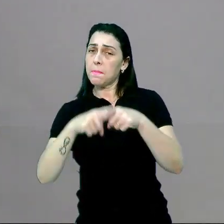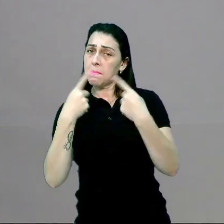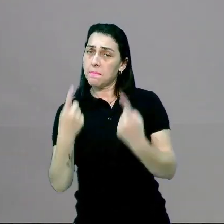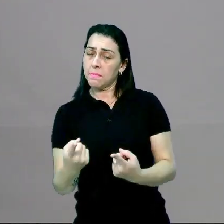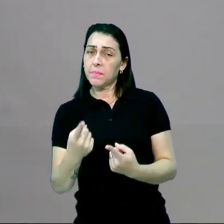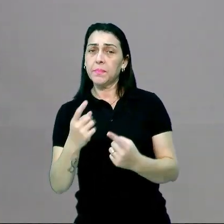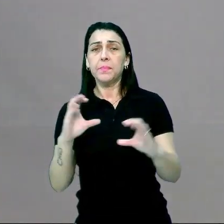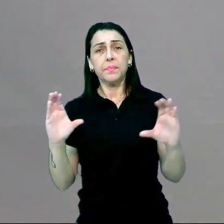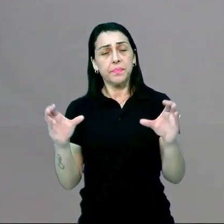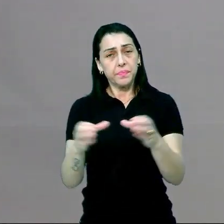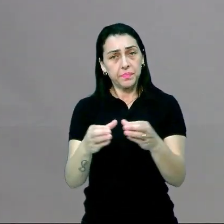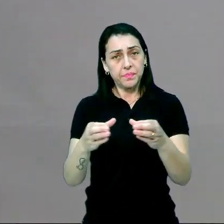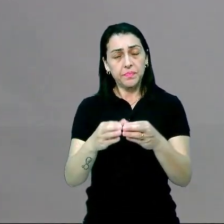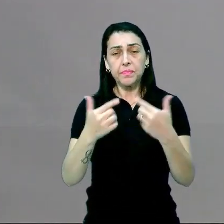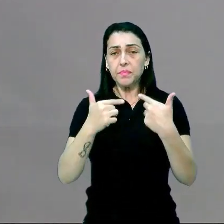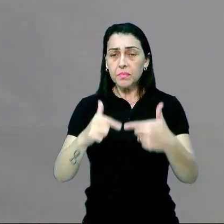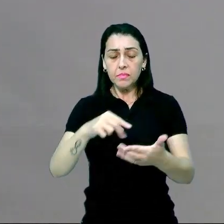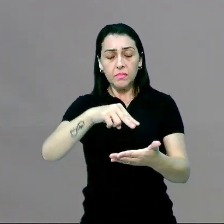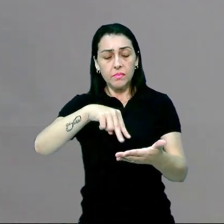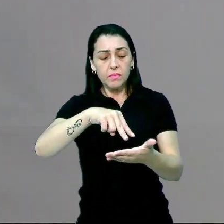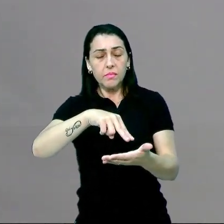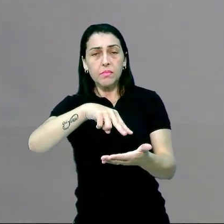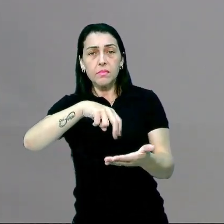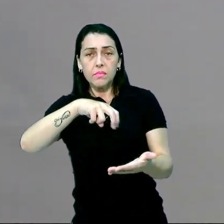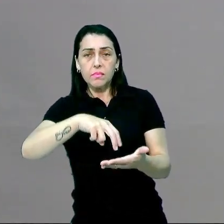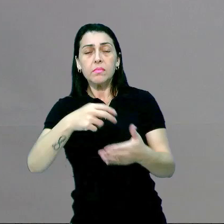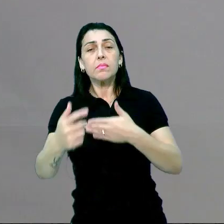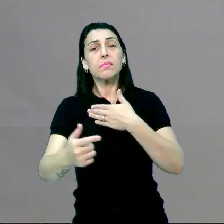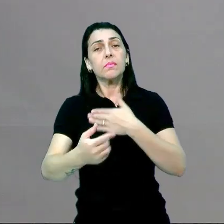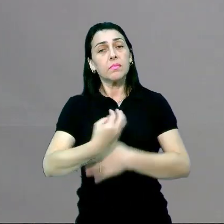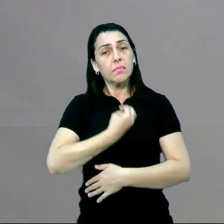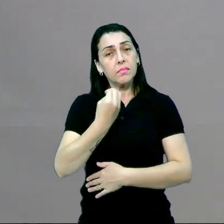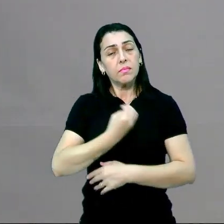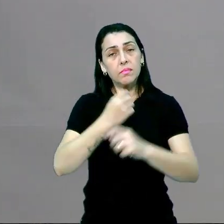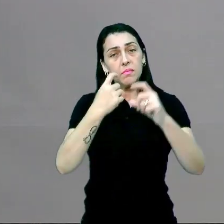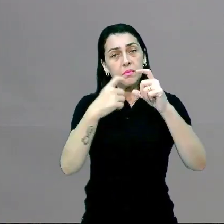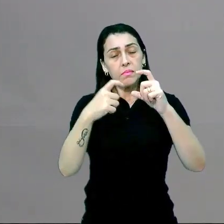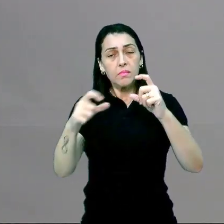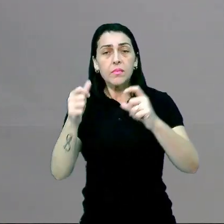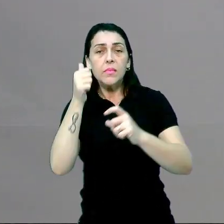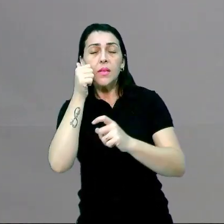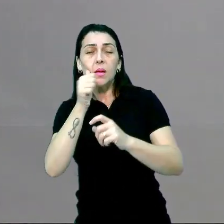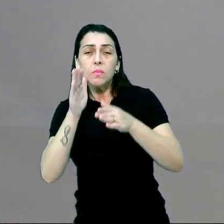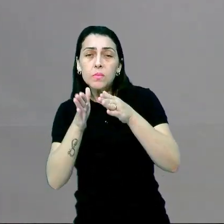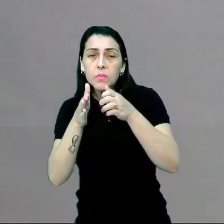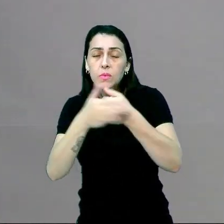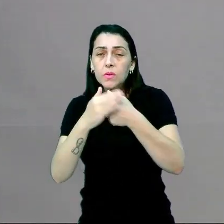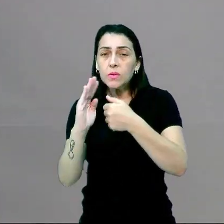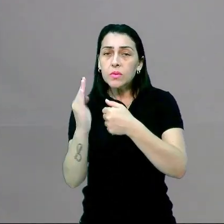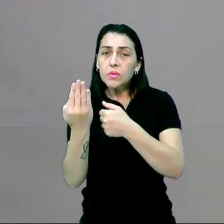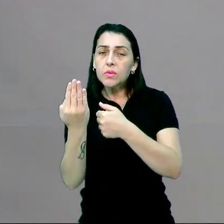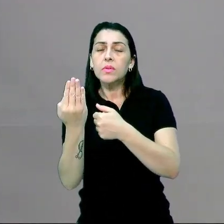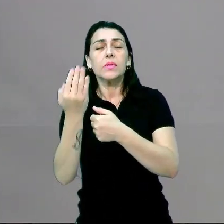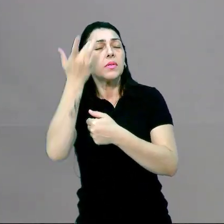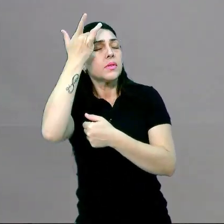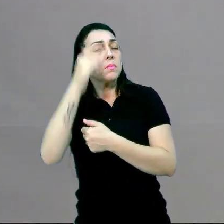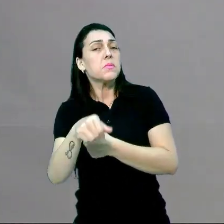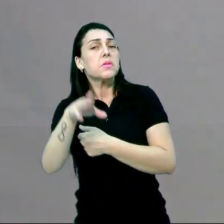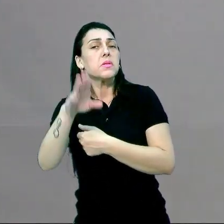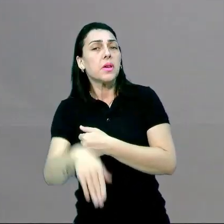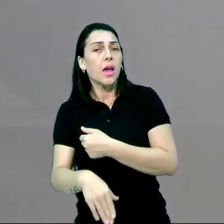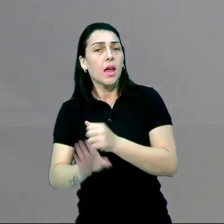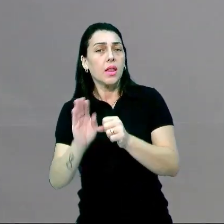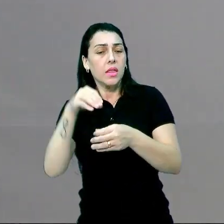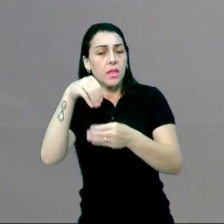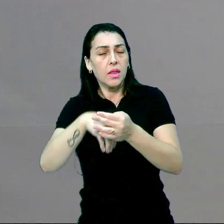que aquele conjunto de linguagem verbal e não verbal presente na tirinha, aquela moça lá escondida, de costa, nós não sabemos quem é,